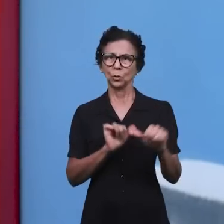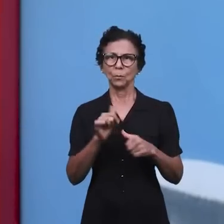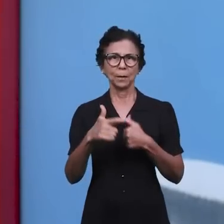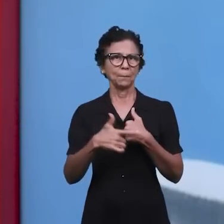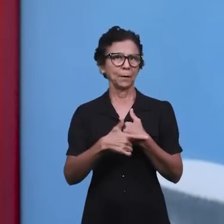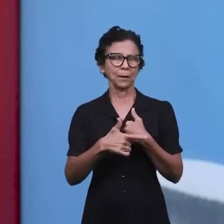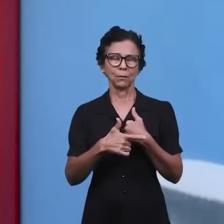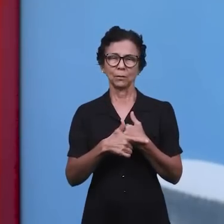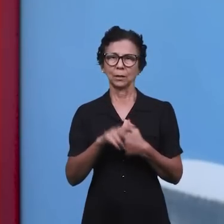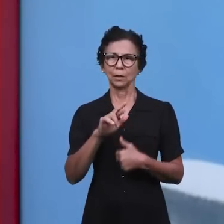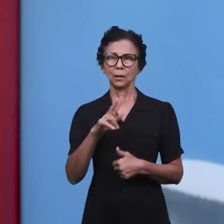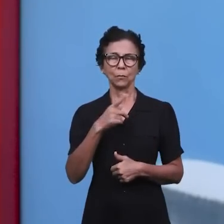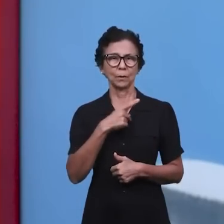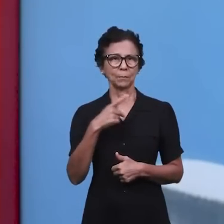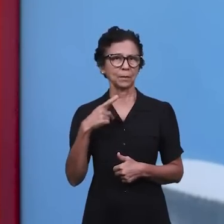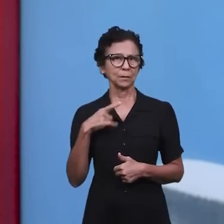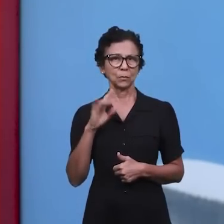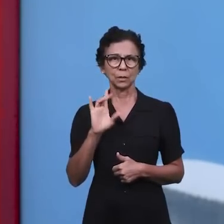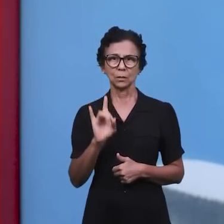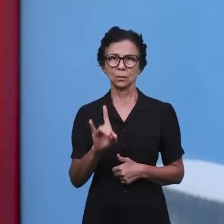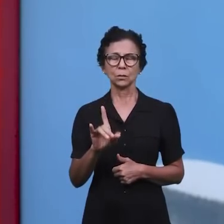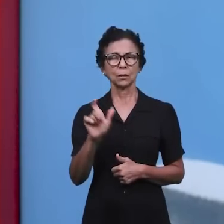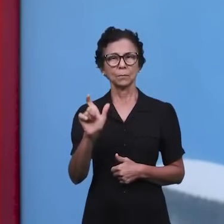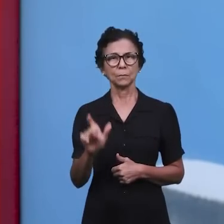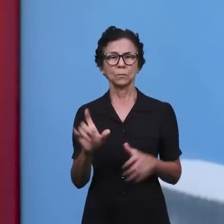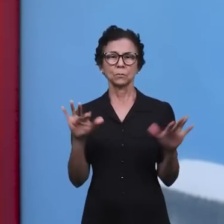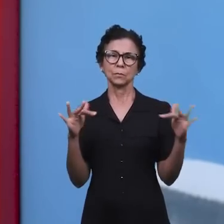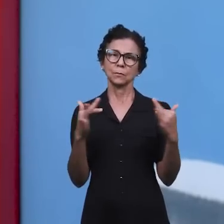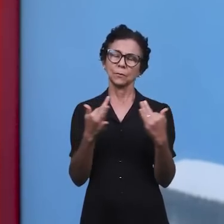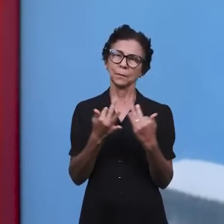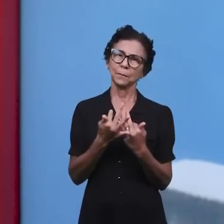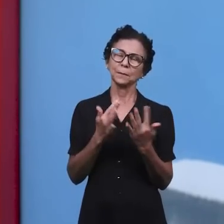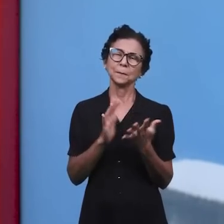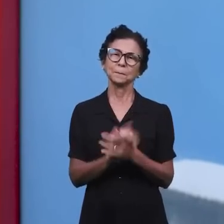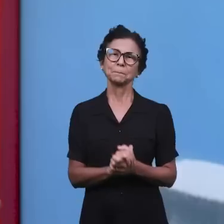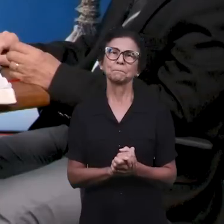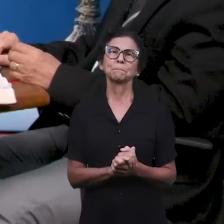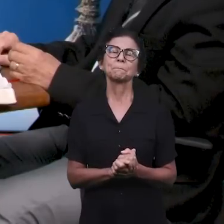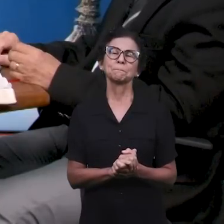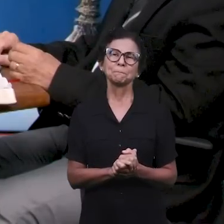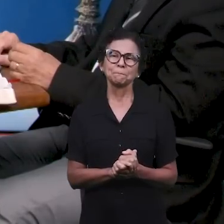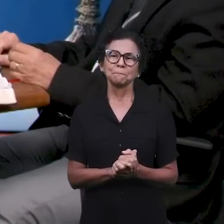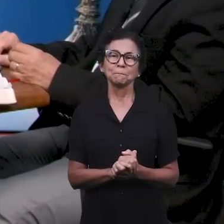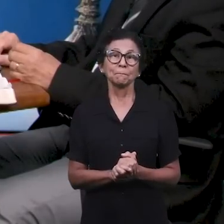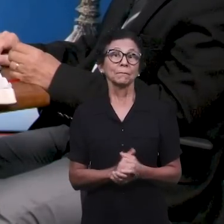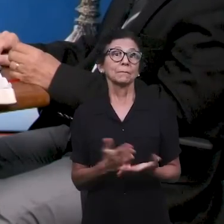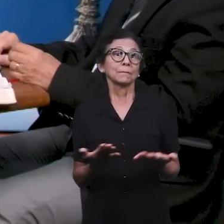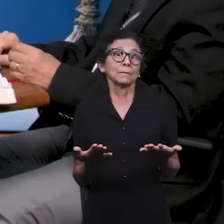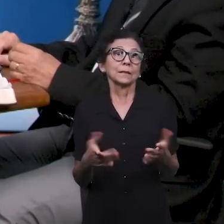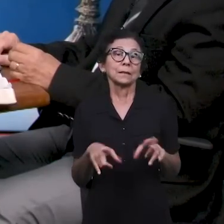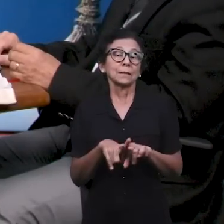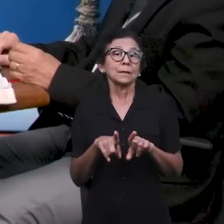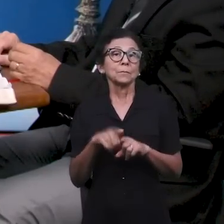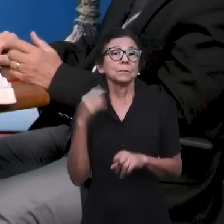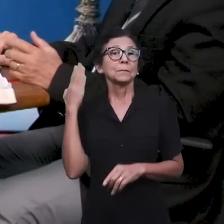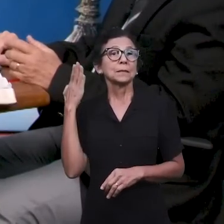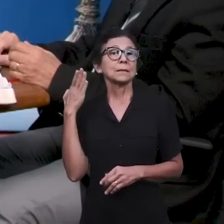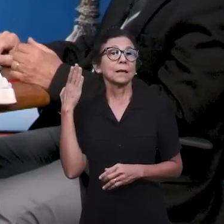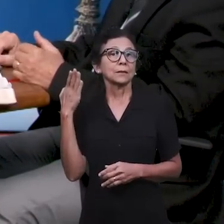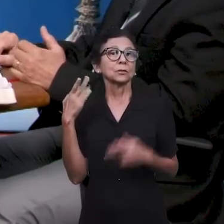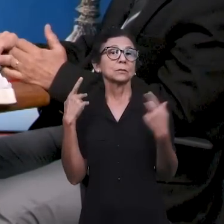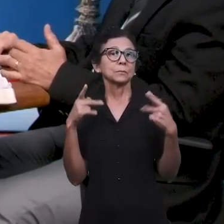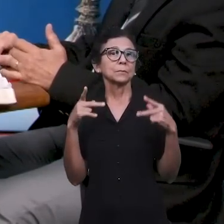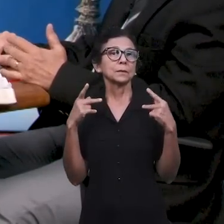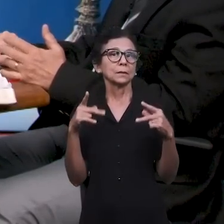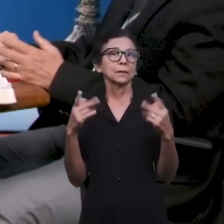ali ele é um familiar daquele que está ali se apresentando diante do Senhor. Outro aspecto também é a mensagem, né, pastor? Isso. A mensagem.